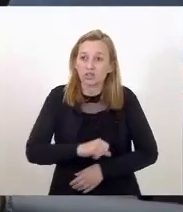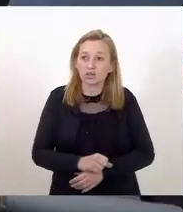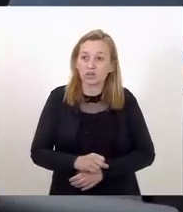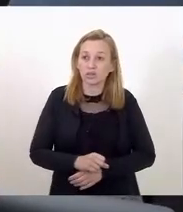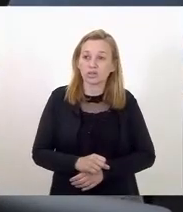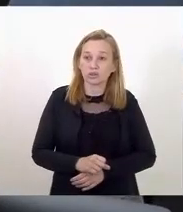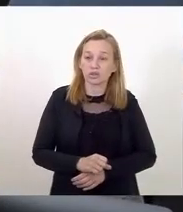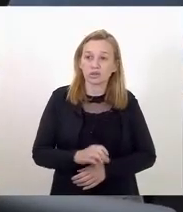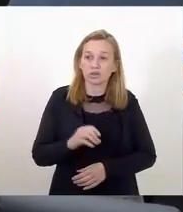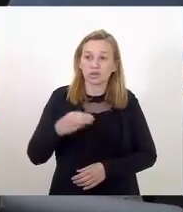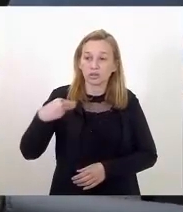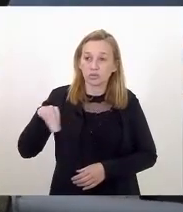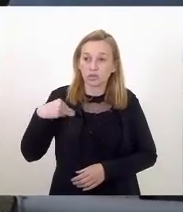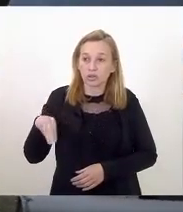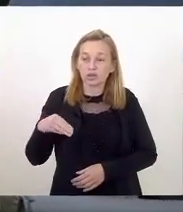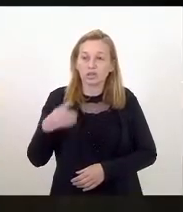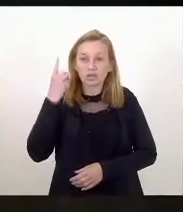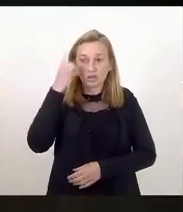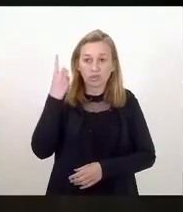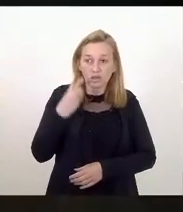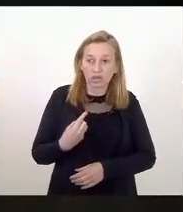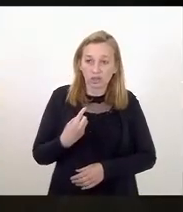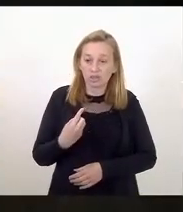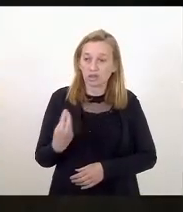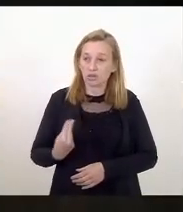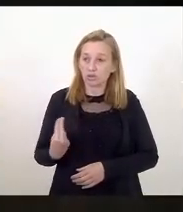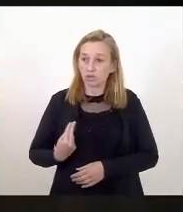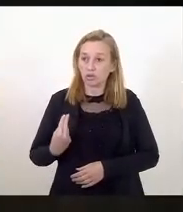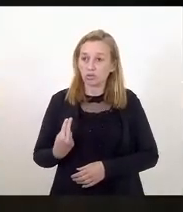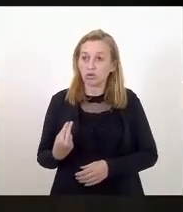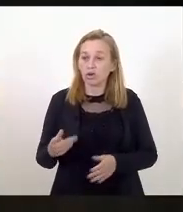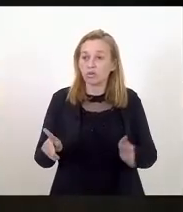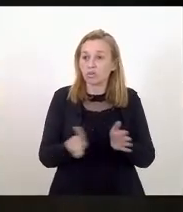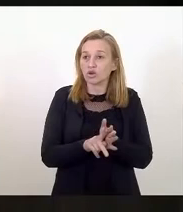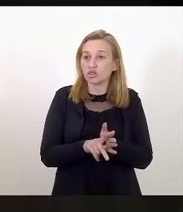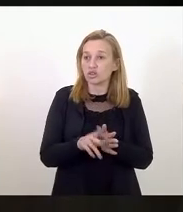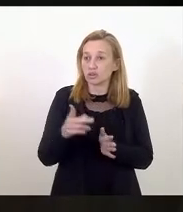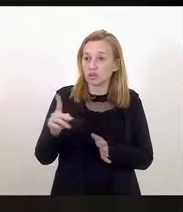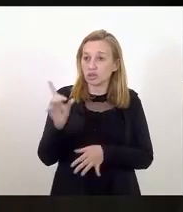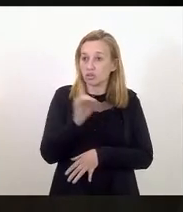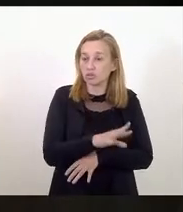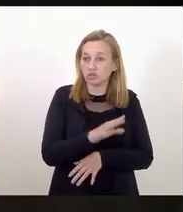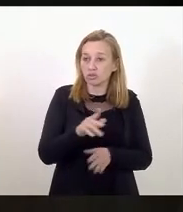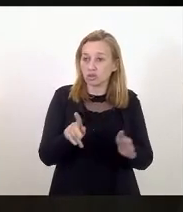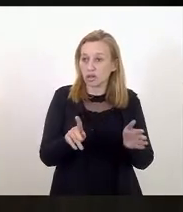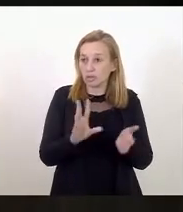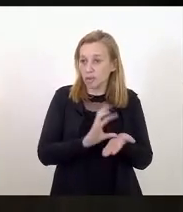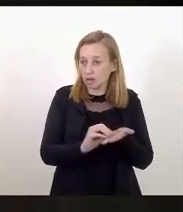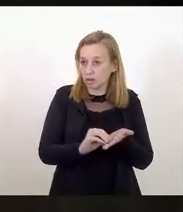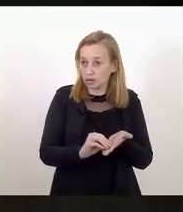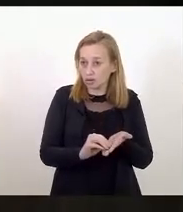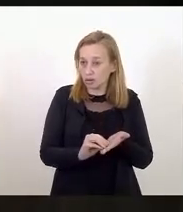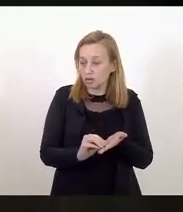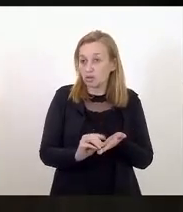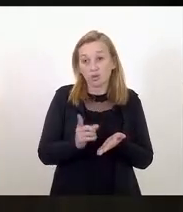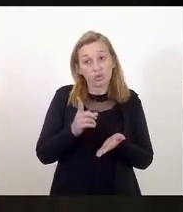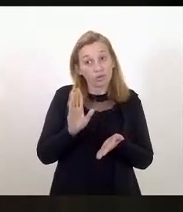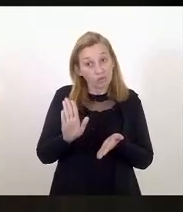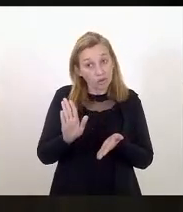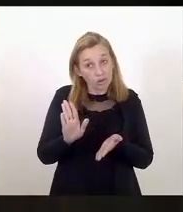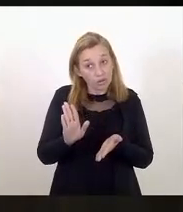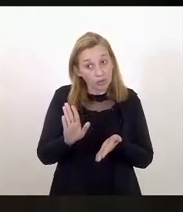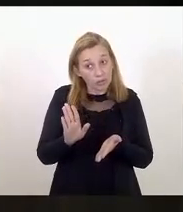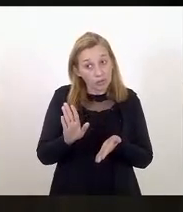Deputado Carlos Márcio. Deputada Dani Monteiro está concedendo coautoria ao projeto último da pauta. Não, não. Vamos fazer aqui. O grupo não vale.